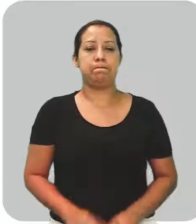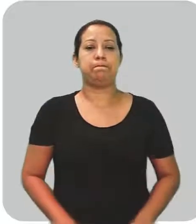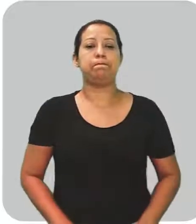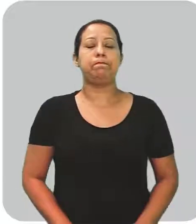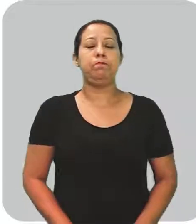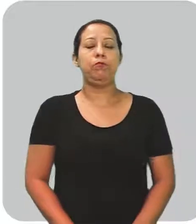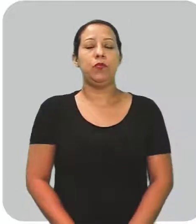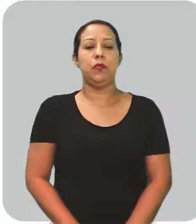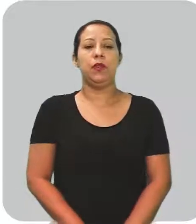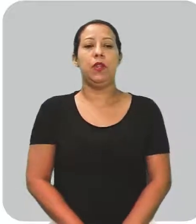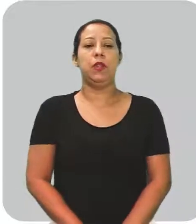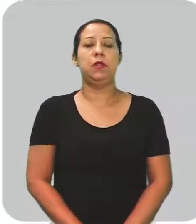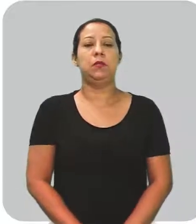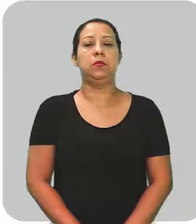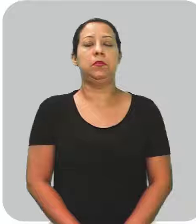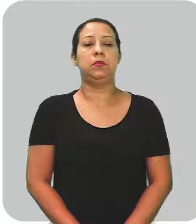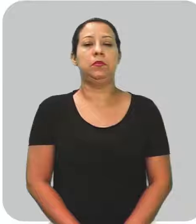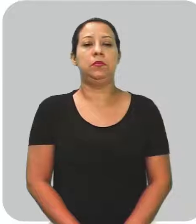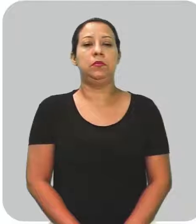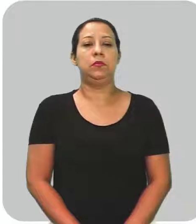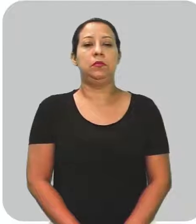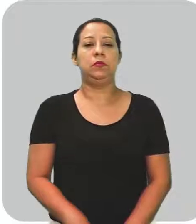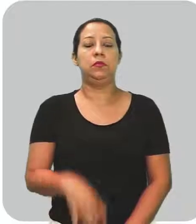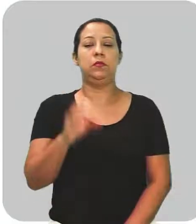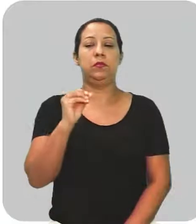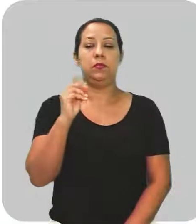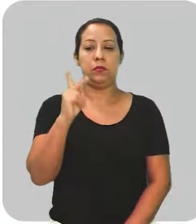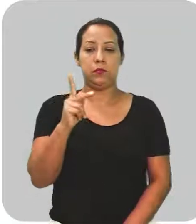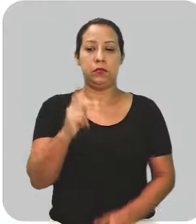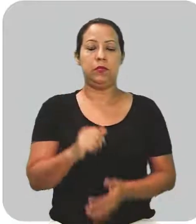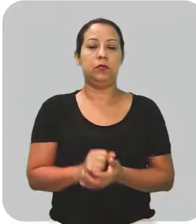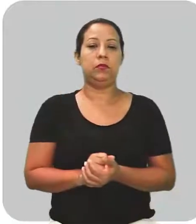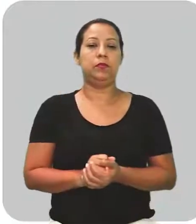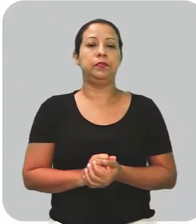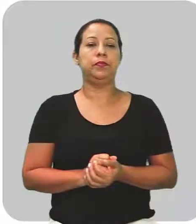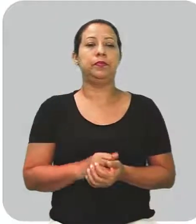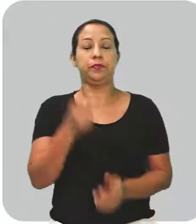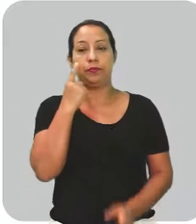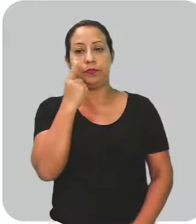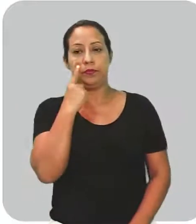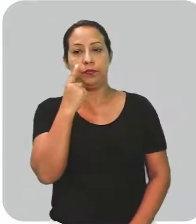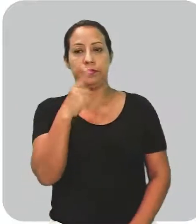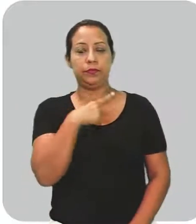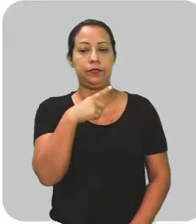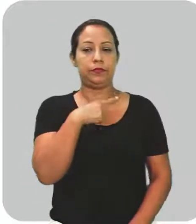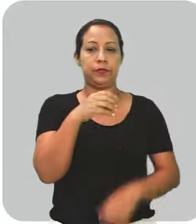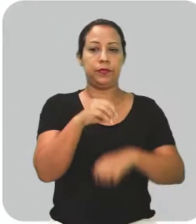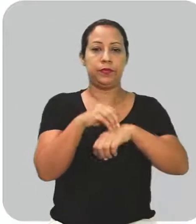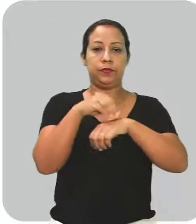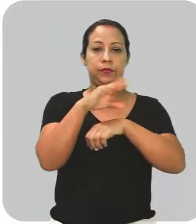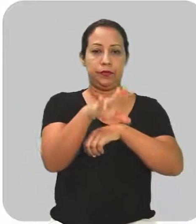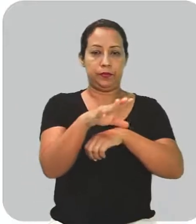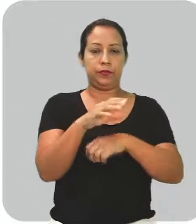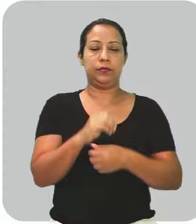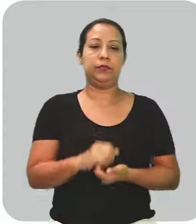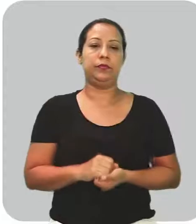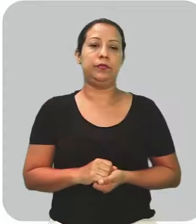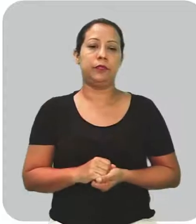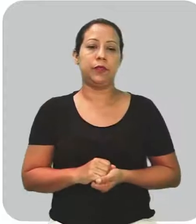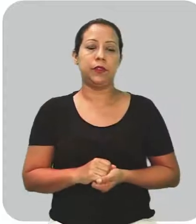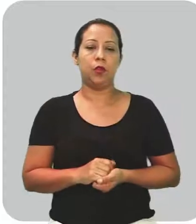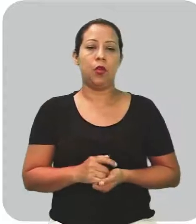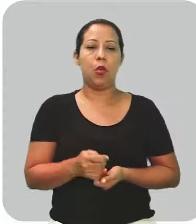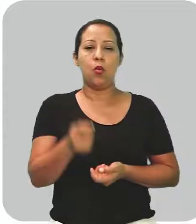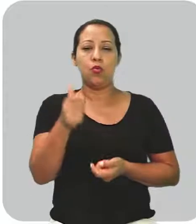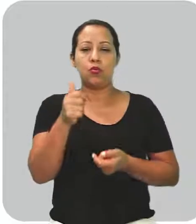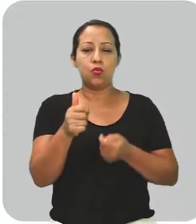de tratamento, ok? Vamos juntos. Olha só, tem uma dica aqui para você. Aos